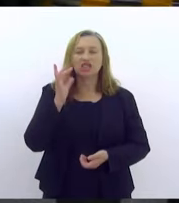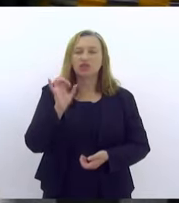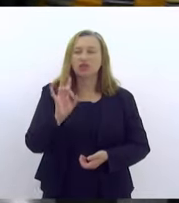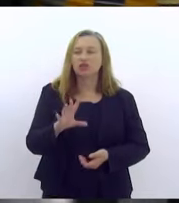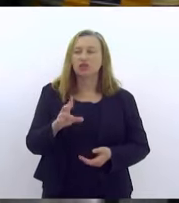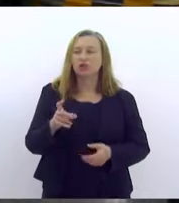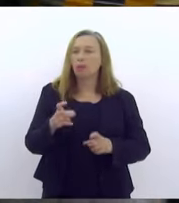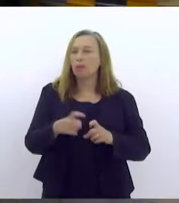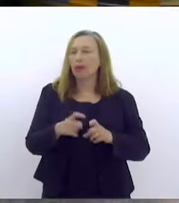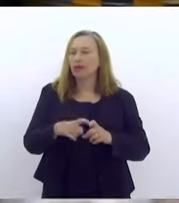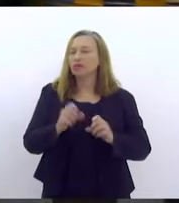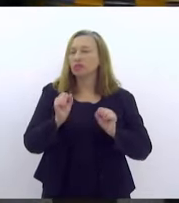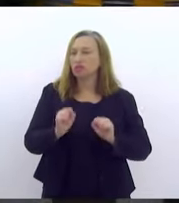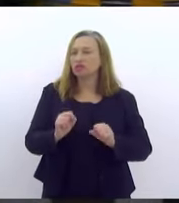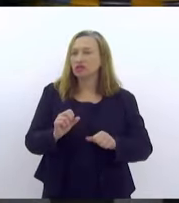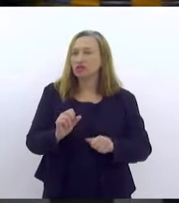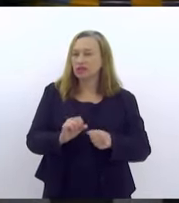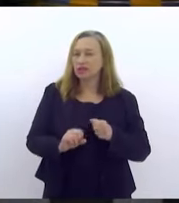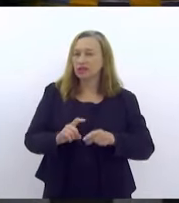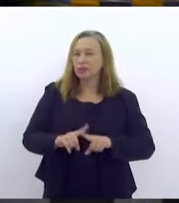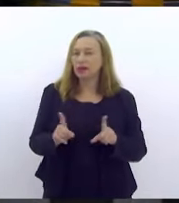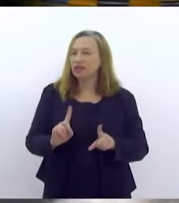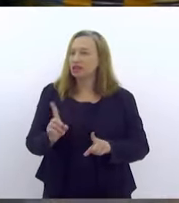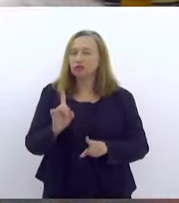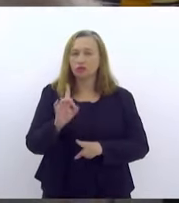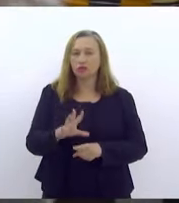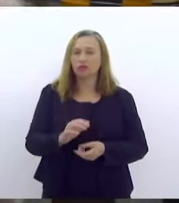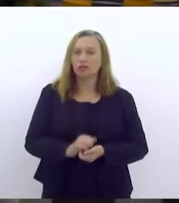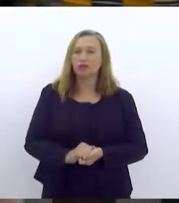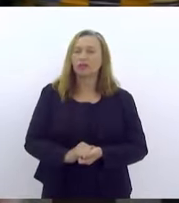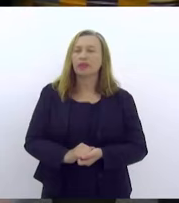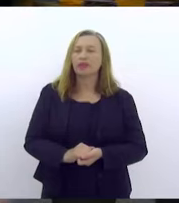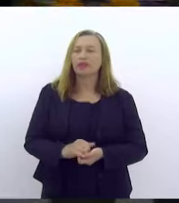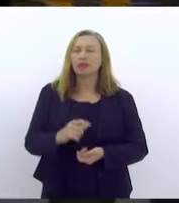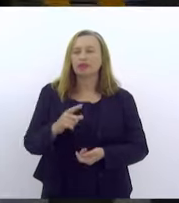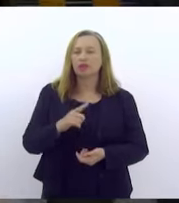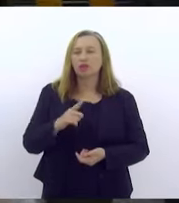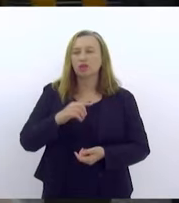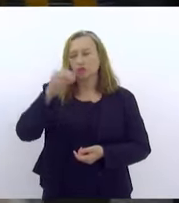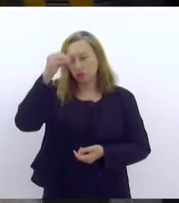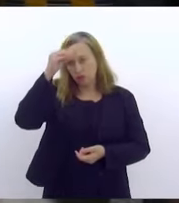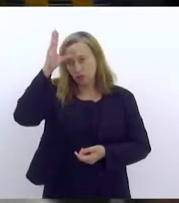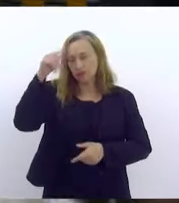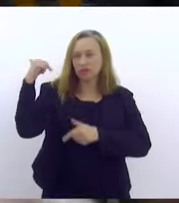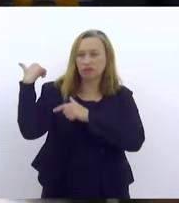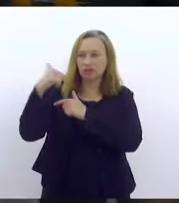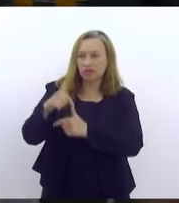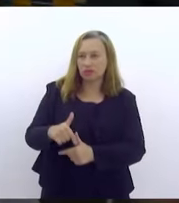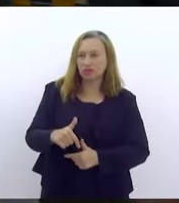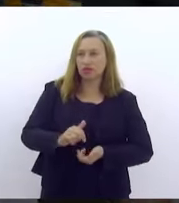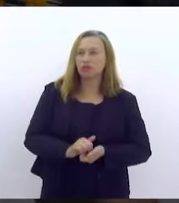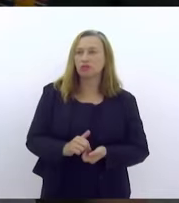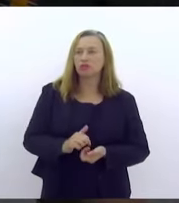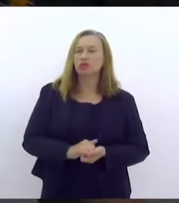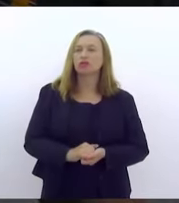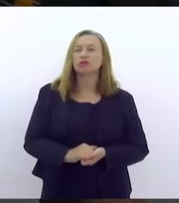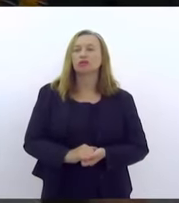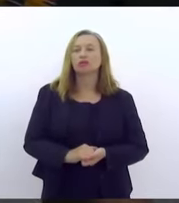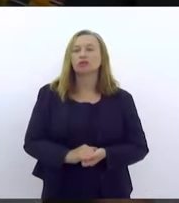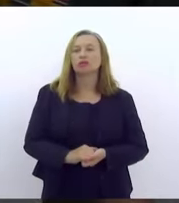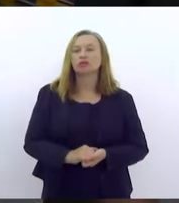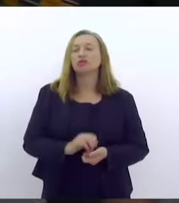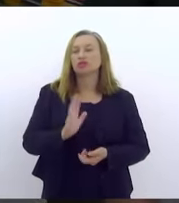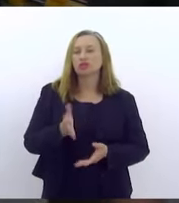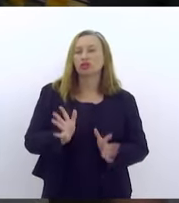poderiam fazer isso. E, na verdade, não é assim. Você sabe que é um conhecimento tradicional. E é, já